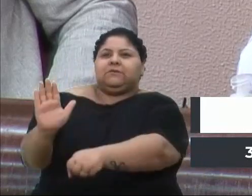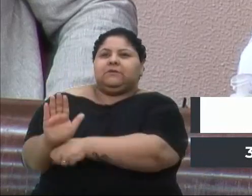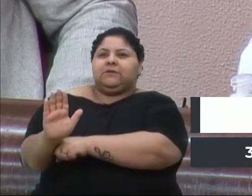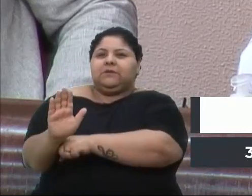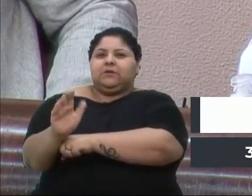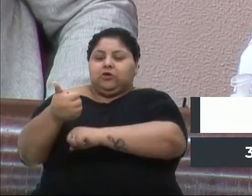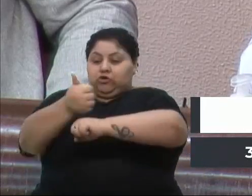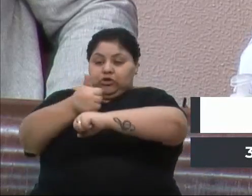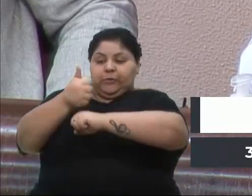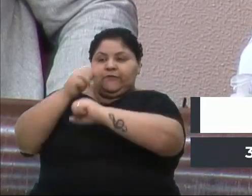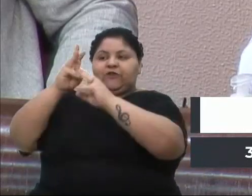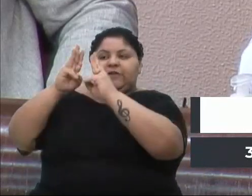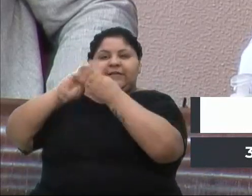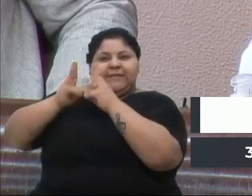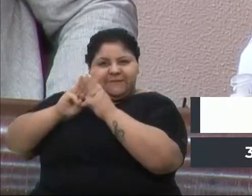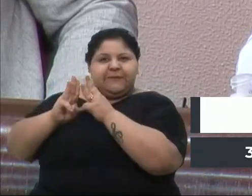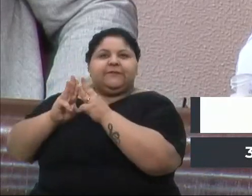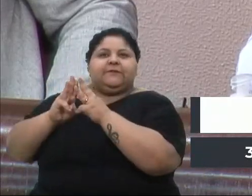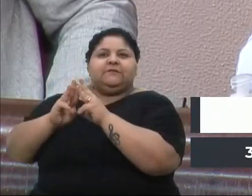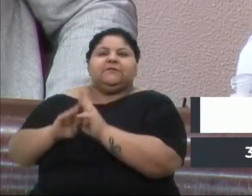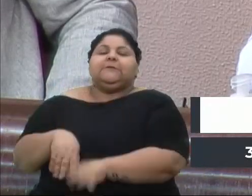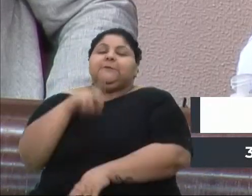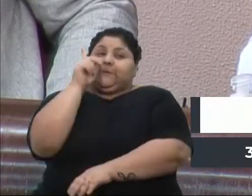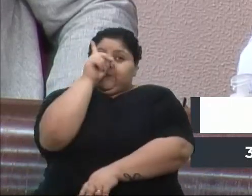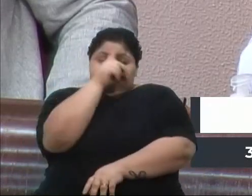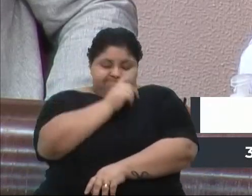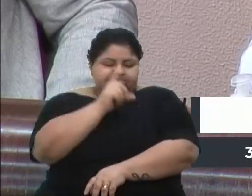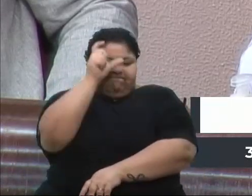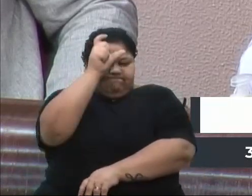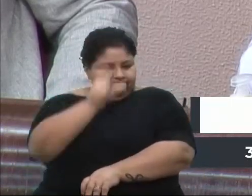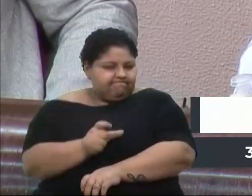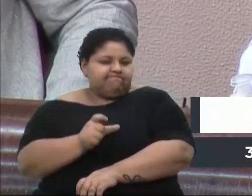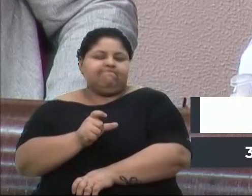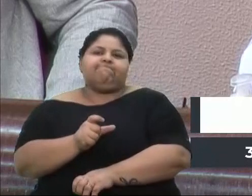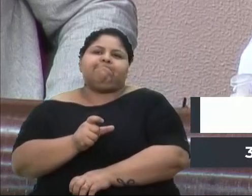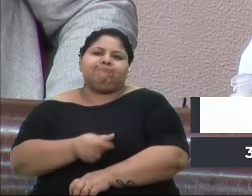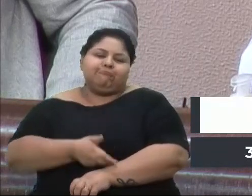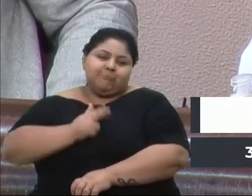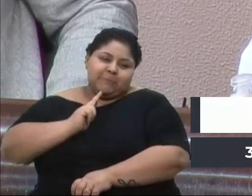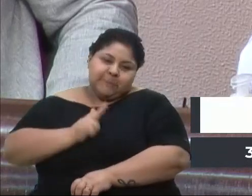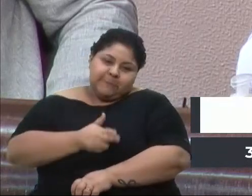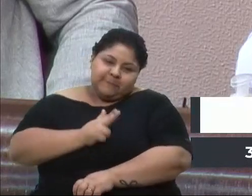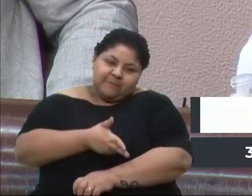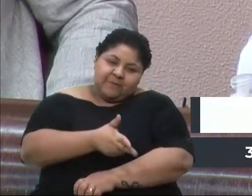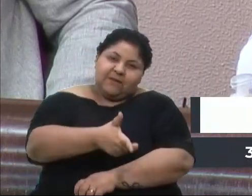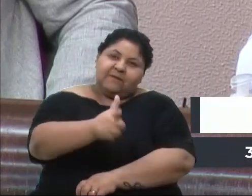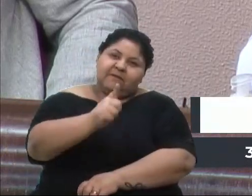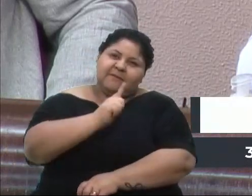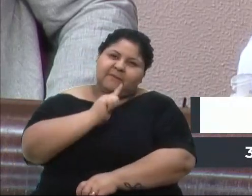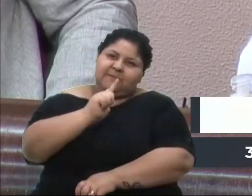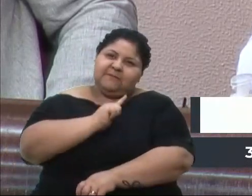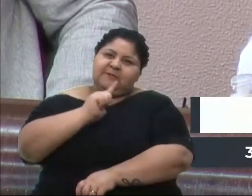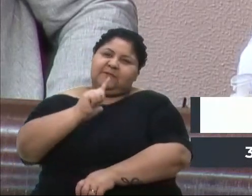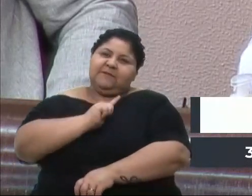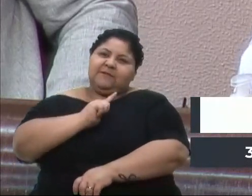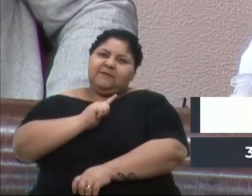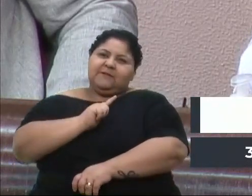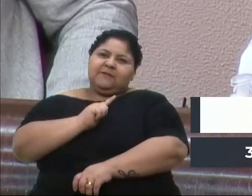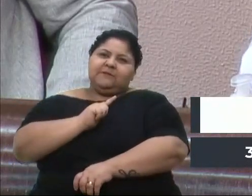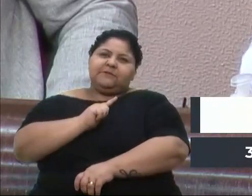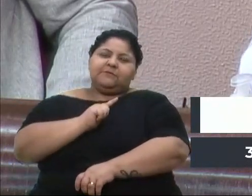que vai ser difícil uma pessoa, isso sempre a gente diz, vai ter uma pessoa que vai substituir. Não.